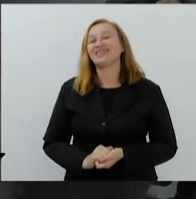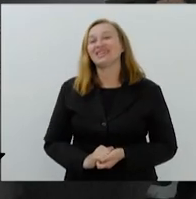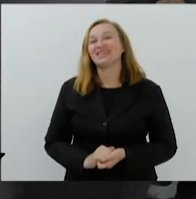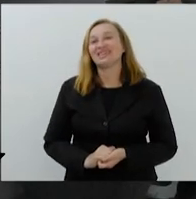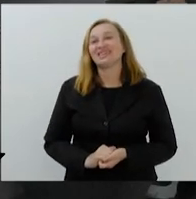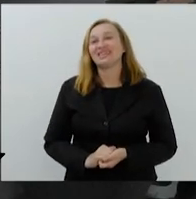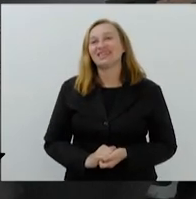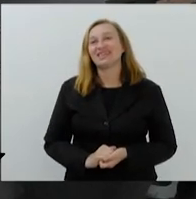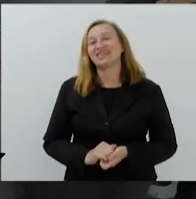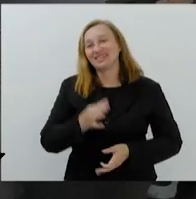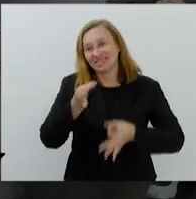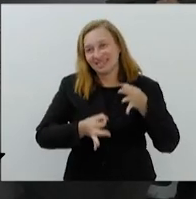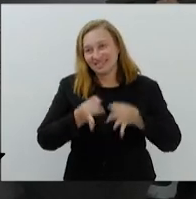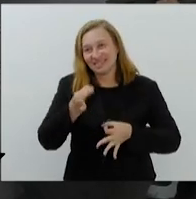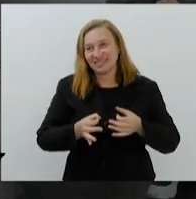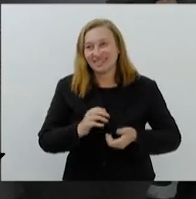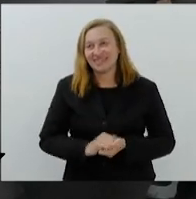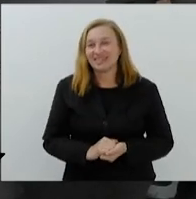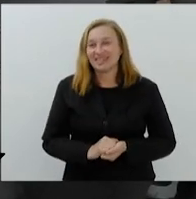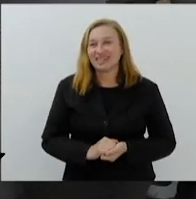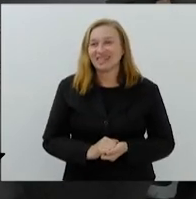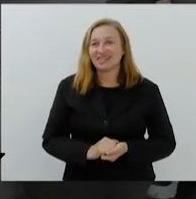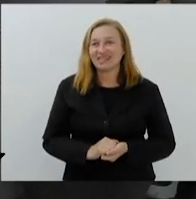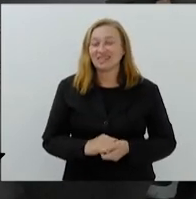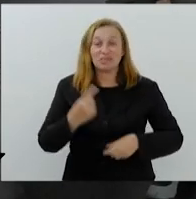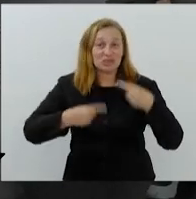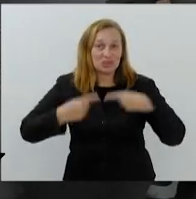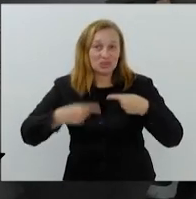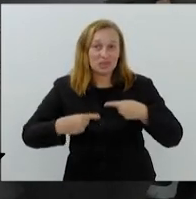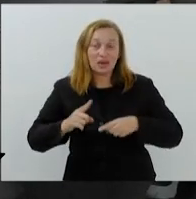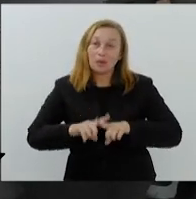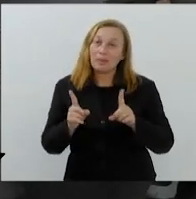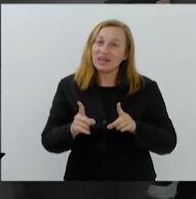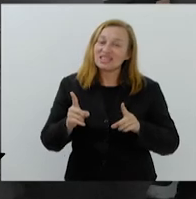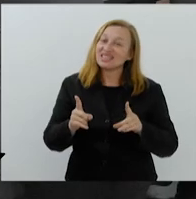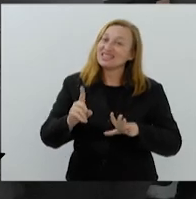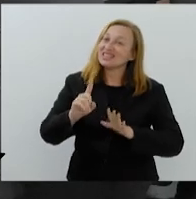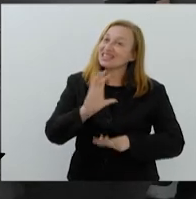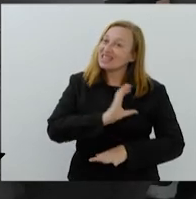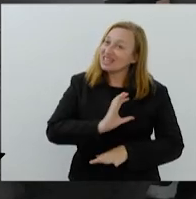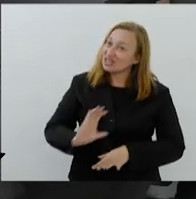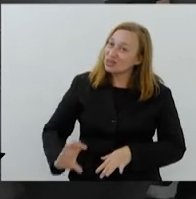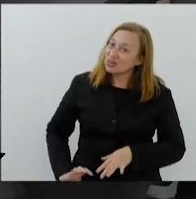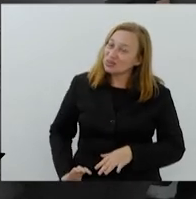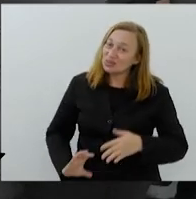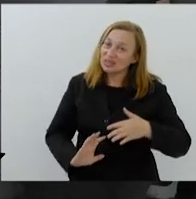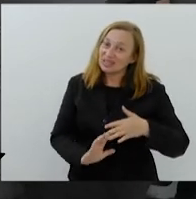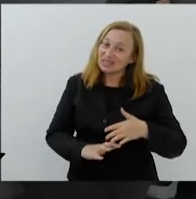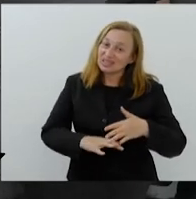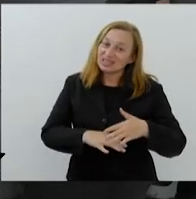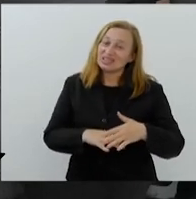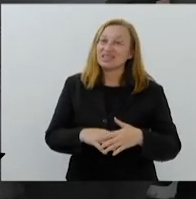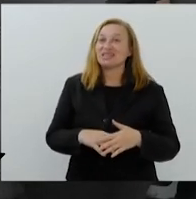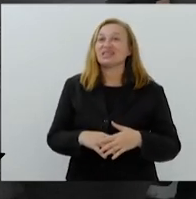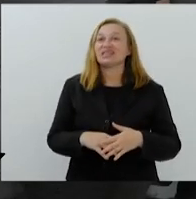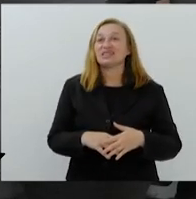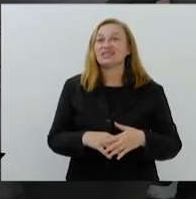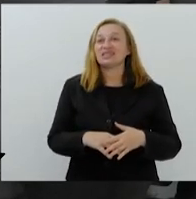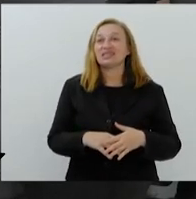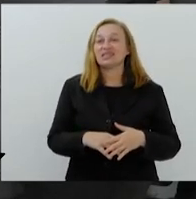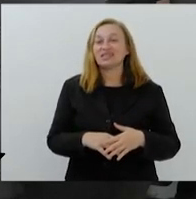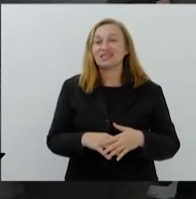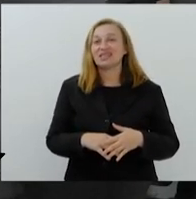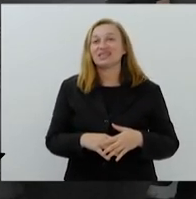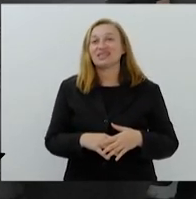Parecendo pela juridicidade. Mas Cristo transborda catolicismo. O catolicismo. Eu disse